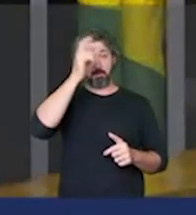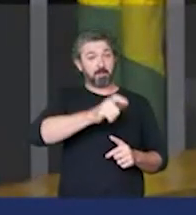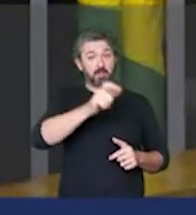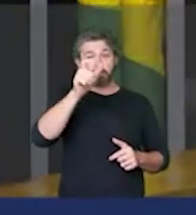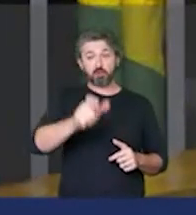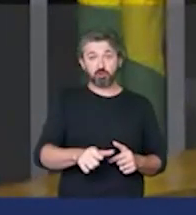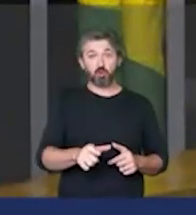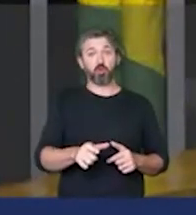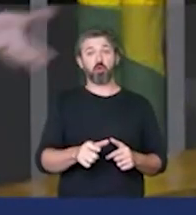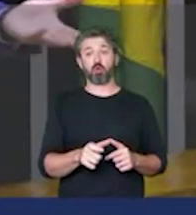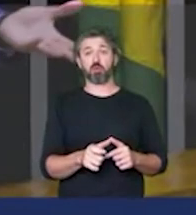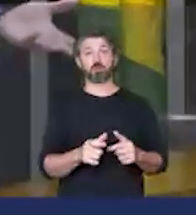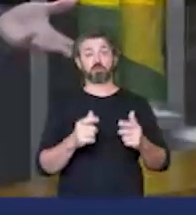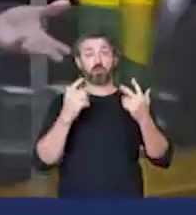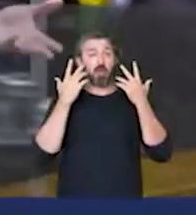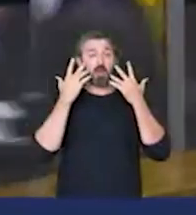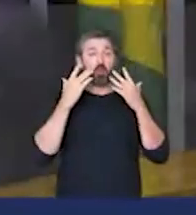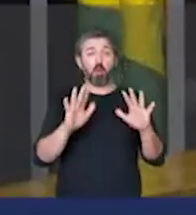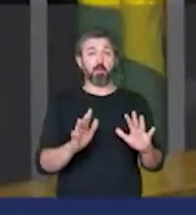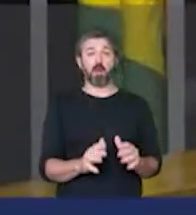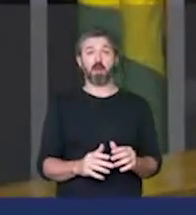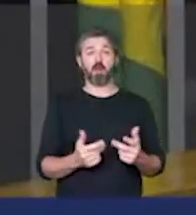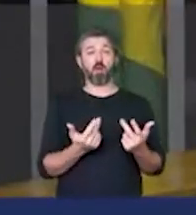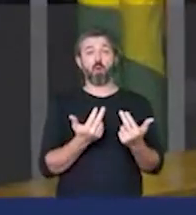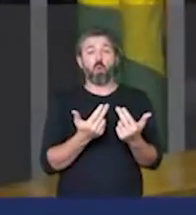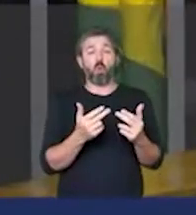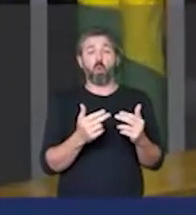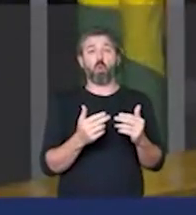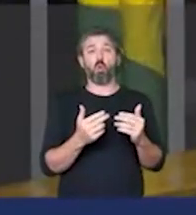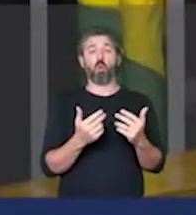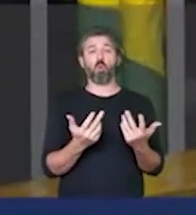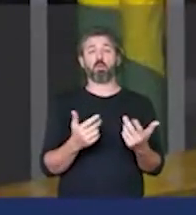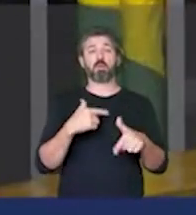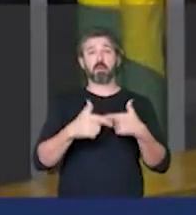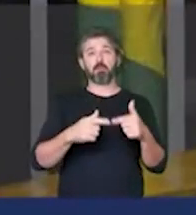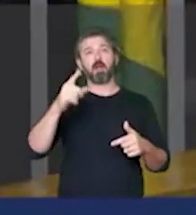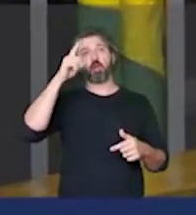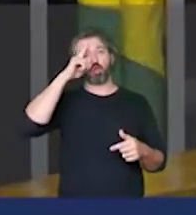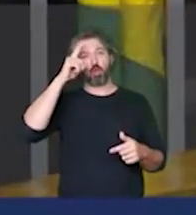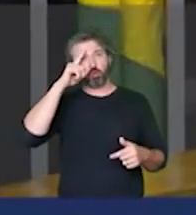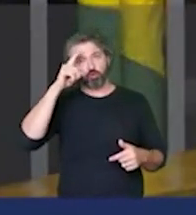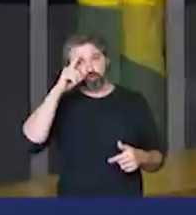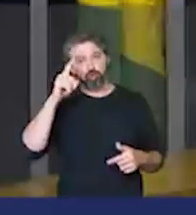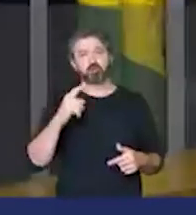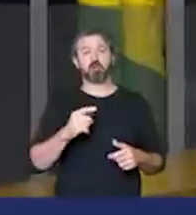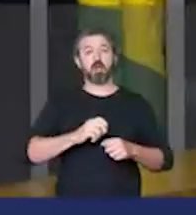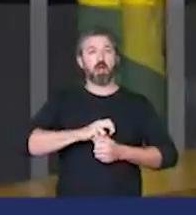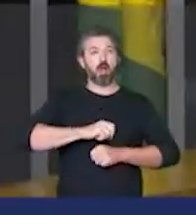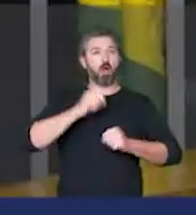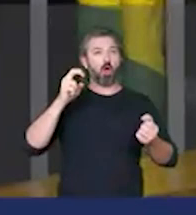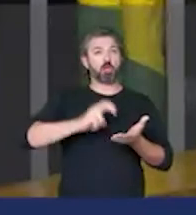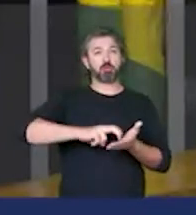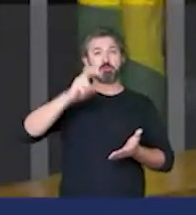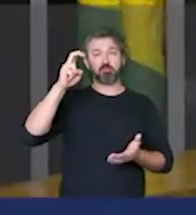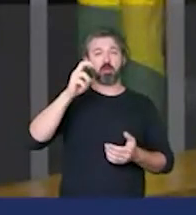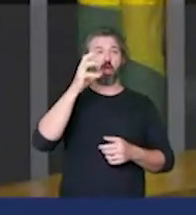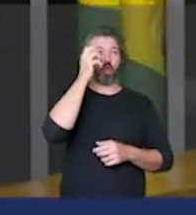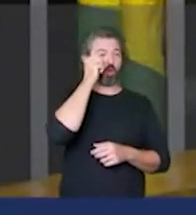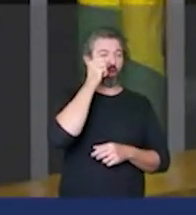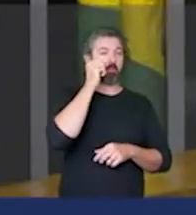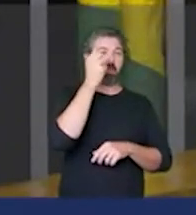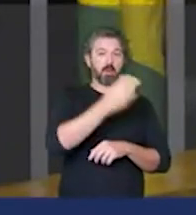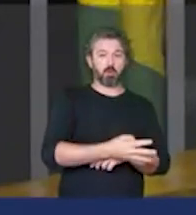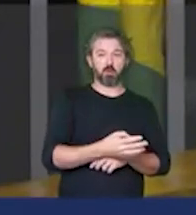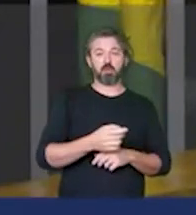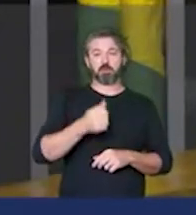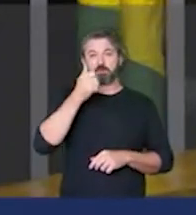gente comum, de gente normal, que trabalha todos os dias e acorda cedo, vai dormir tarde, é